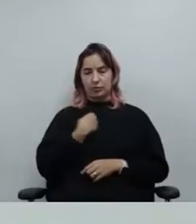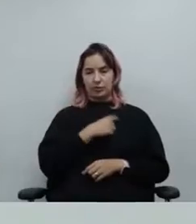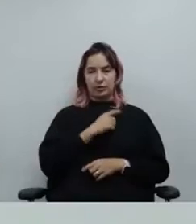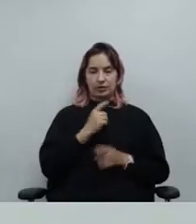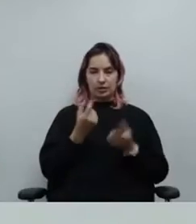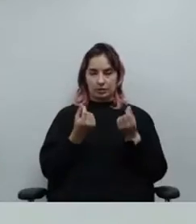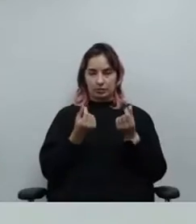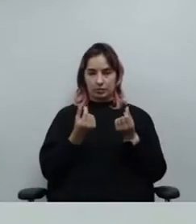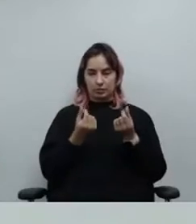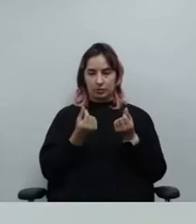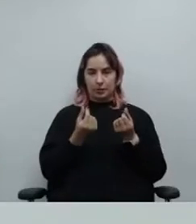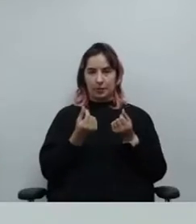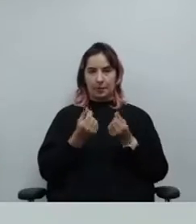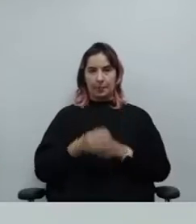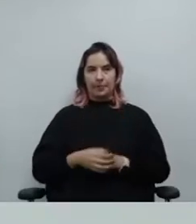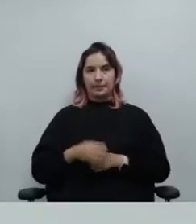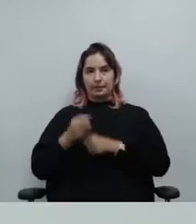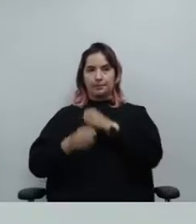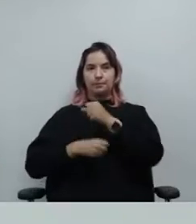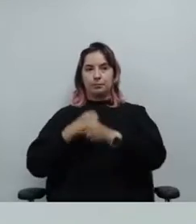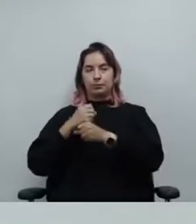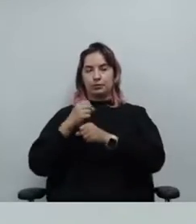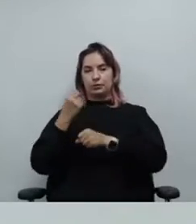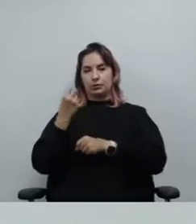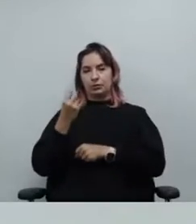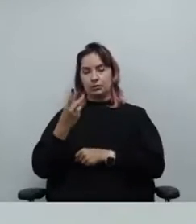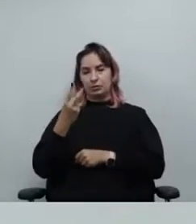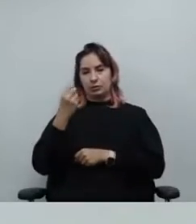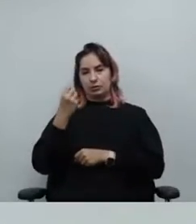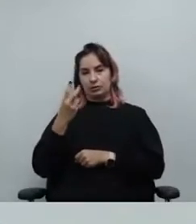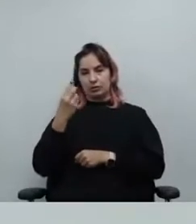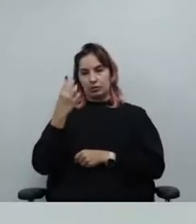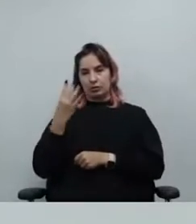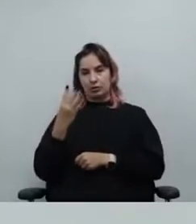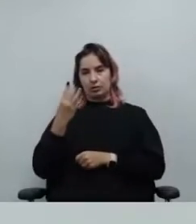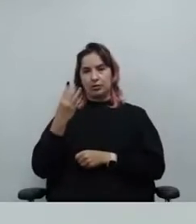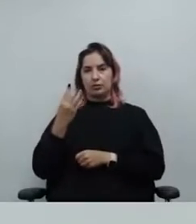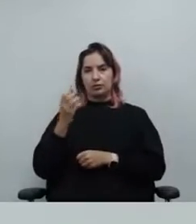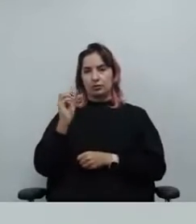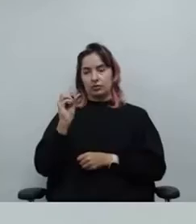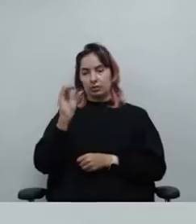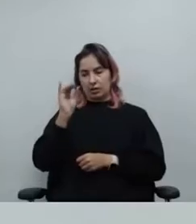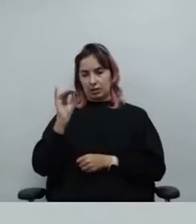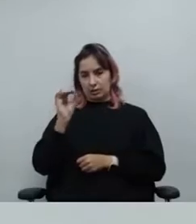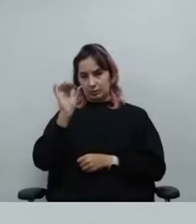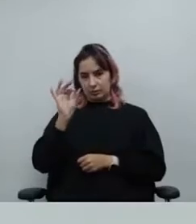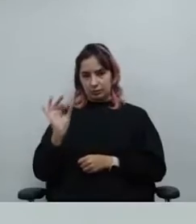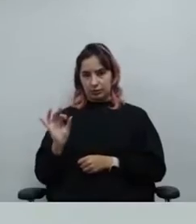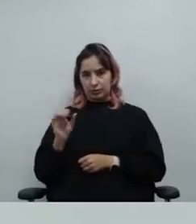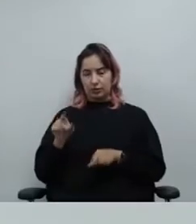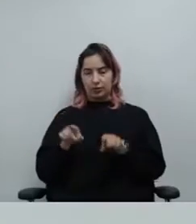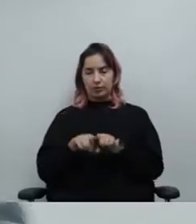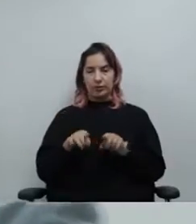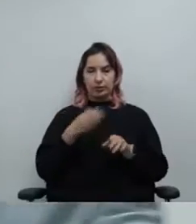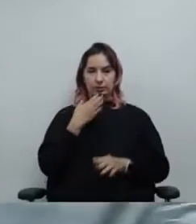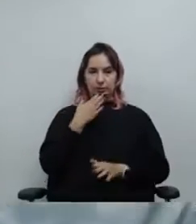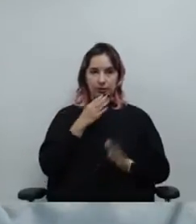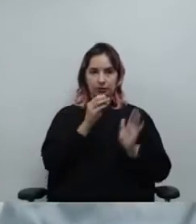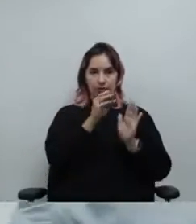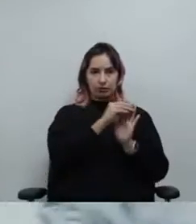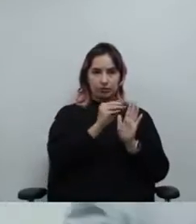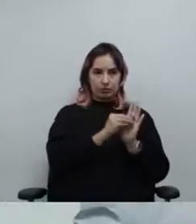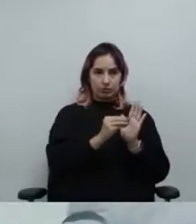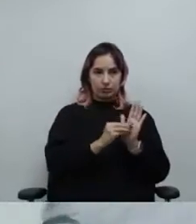a previsão para o exercício 2024 de 6% para a reposição inflacionária. Também solicito a agenda